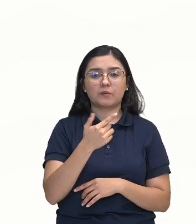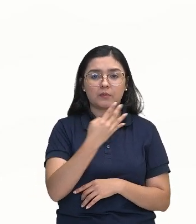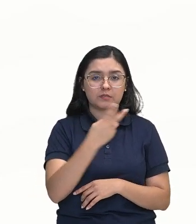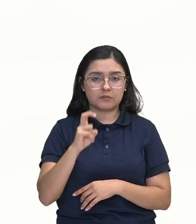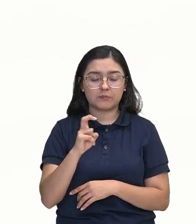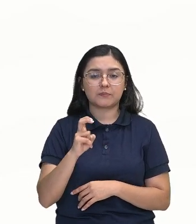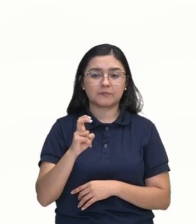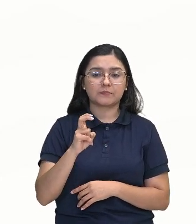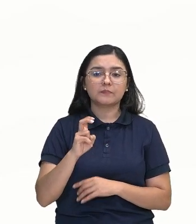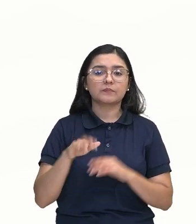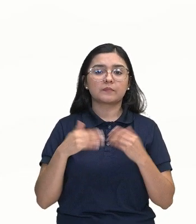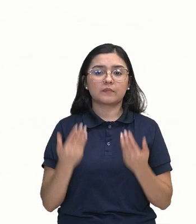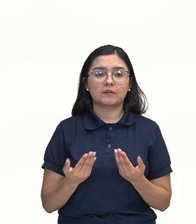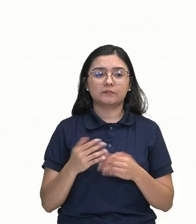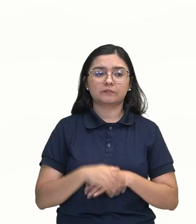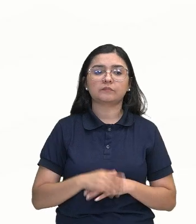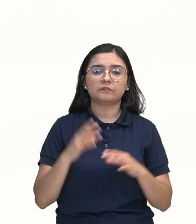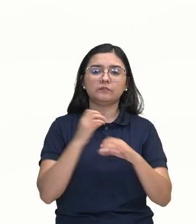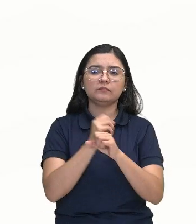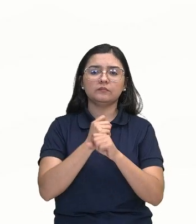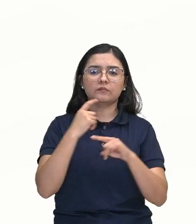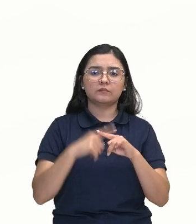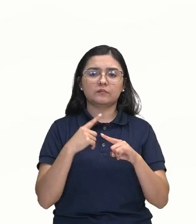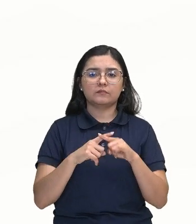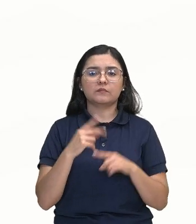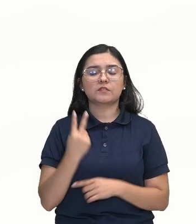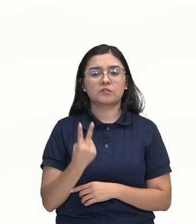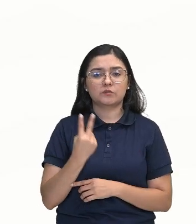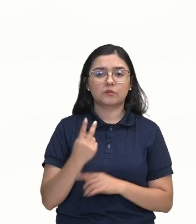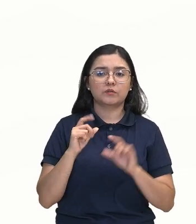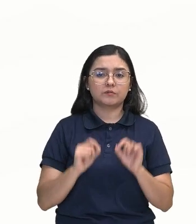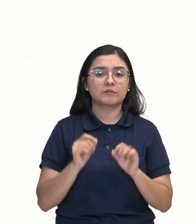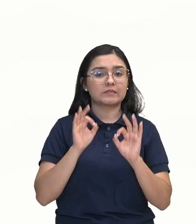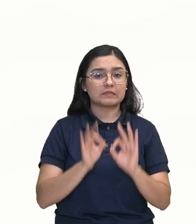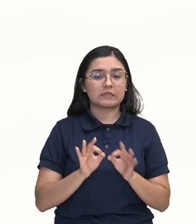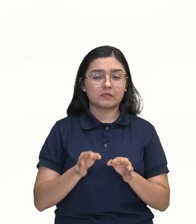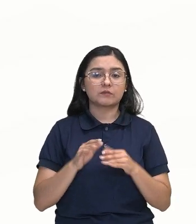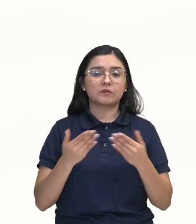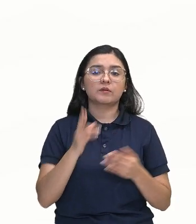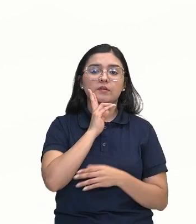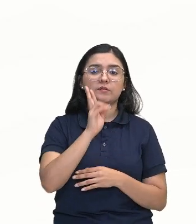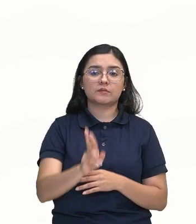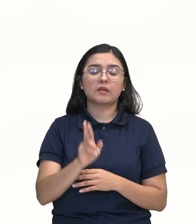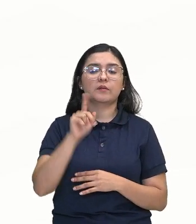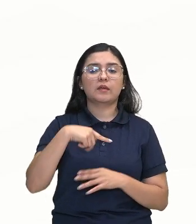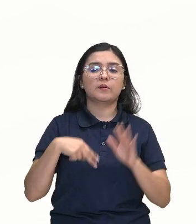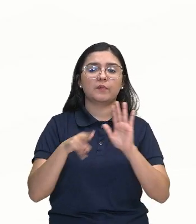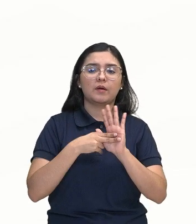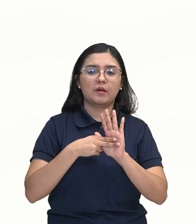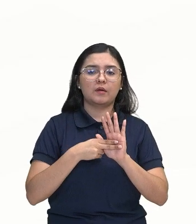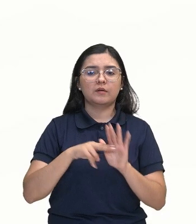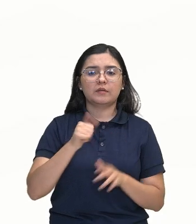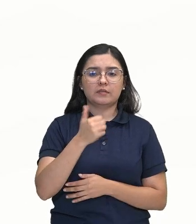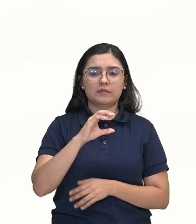45, onde, ao multiplicarmos esses dois fatores de forma correta, o resultado será igual a